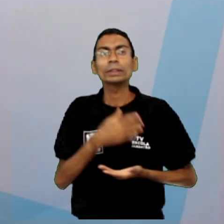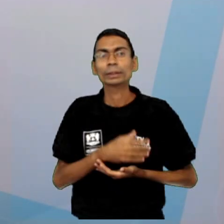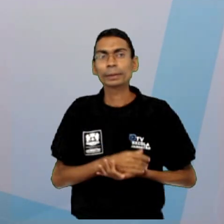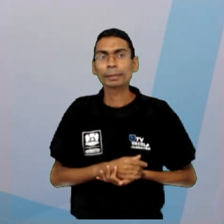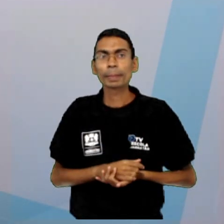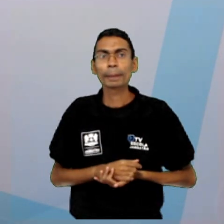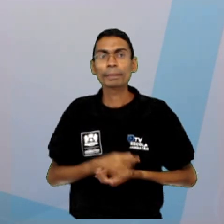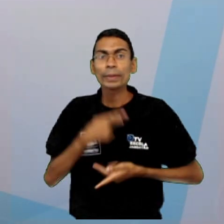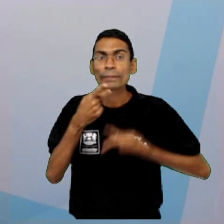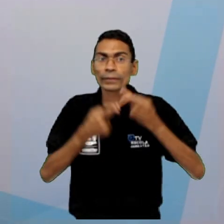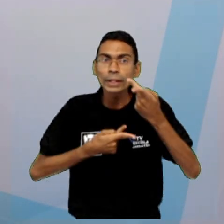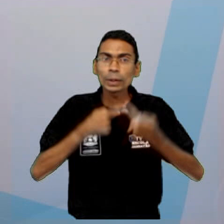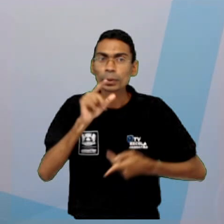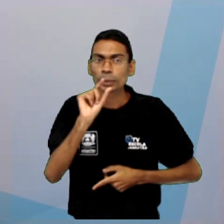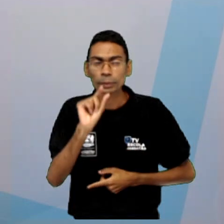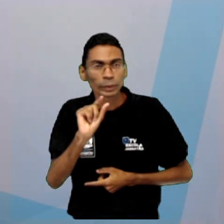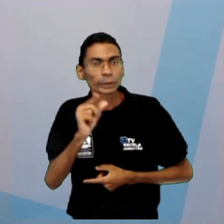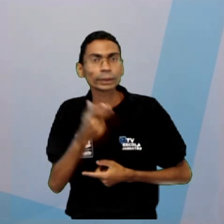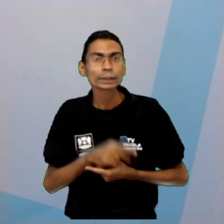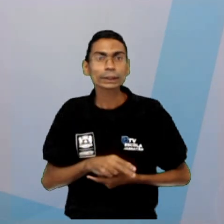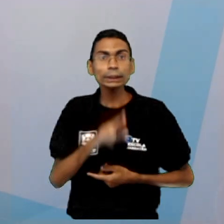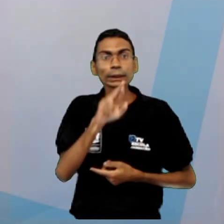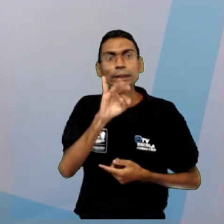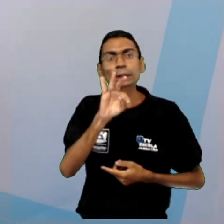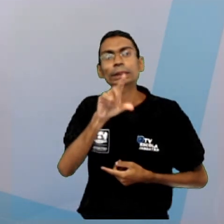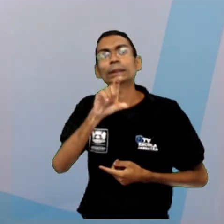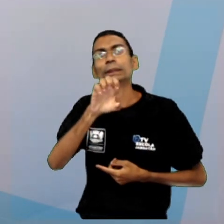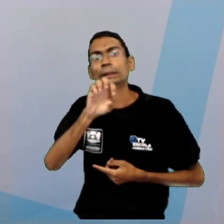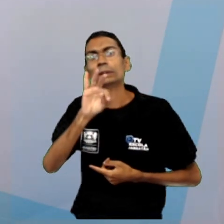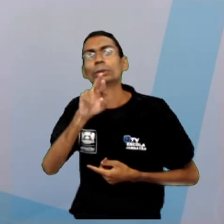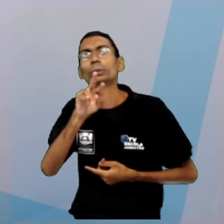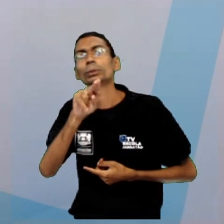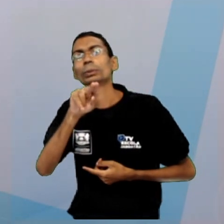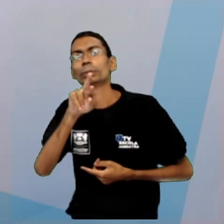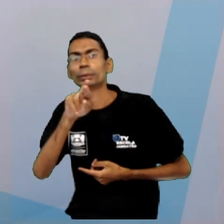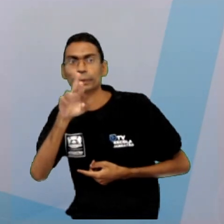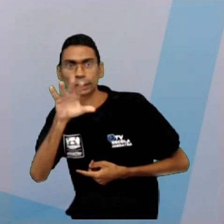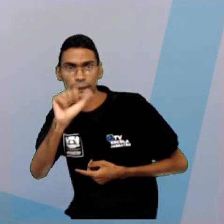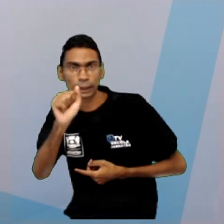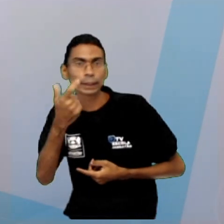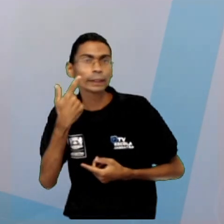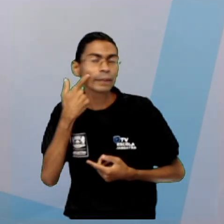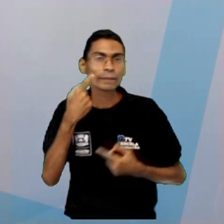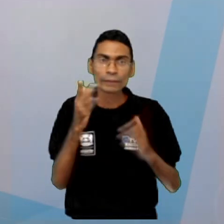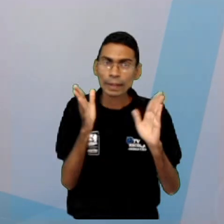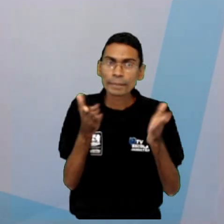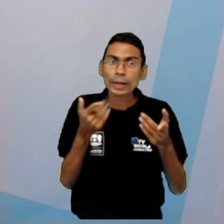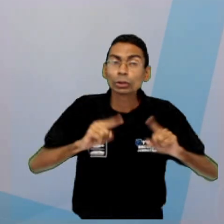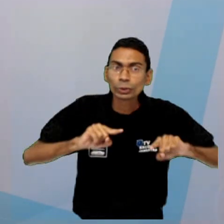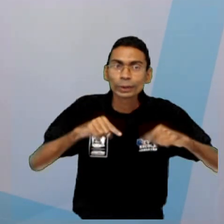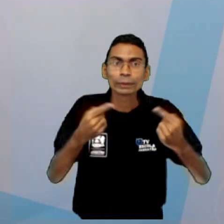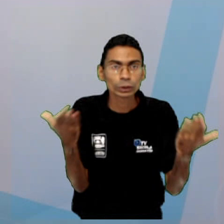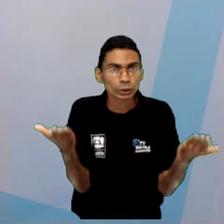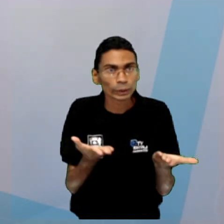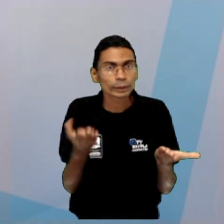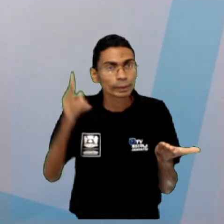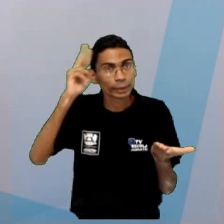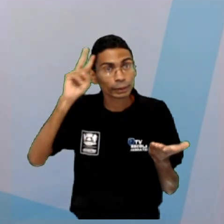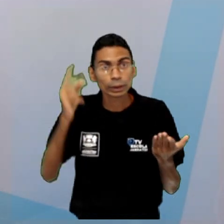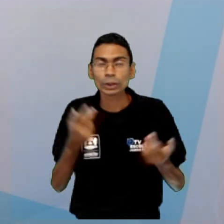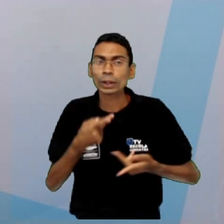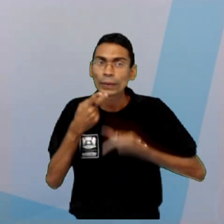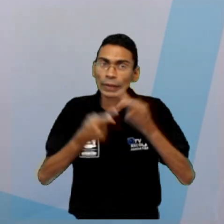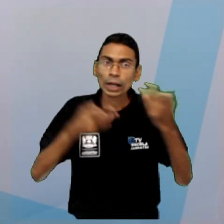de falar um pouquinho sobre releitura para vocês, porque vai fazer parte do desafio. Vamos lembrar o que é que a gente falou hoje? A gente falou um pouquinho